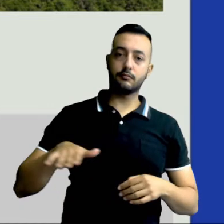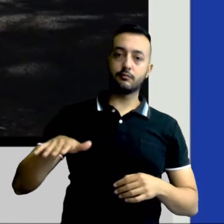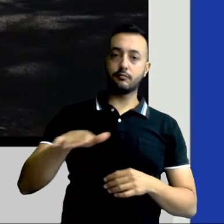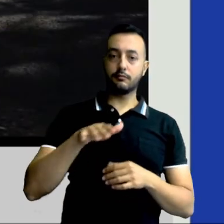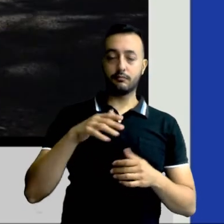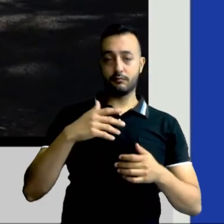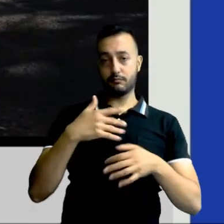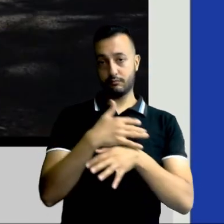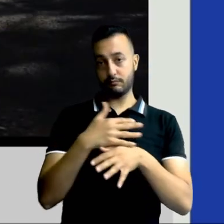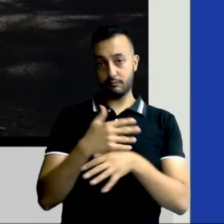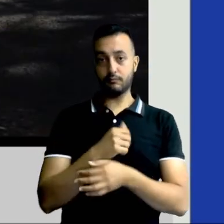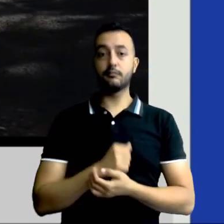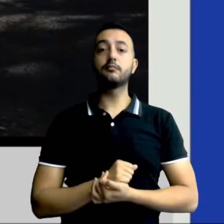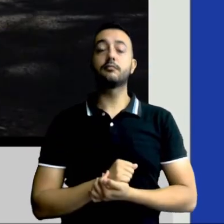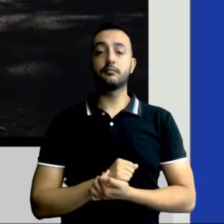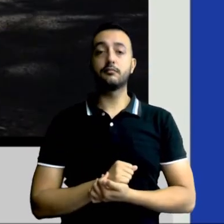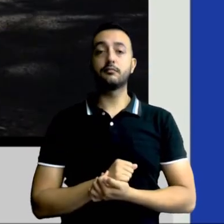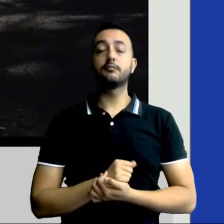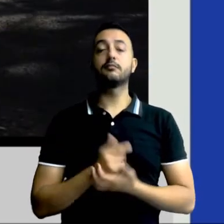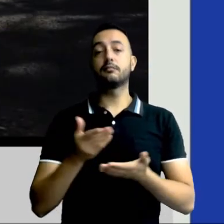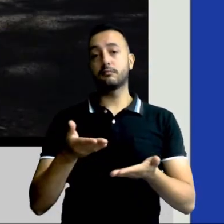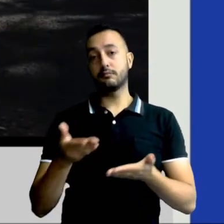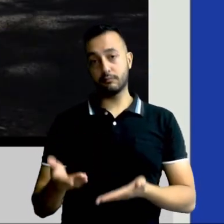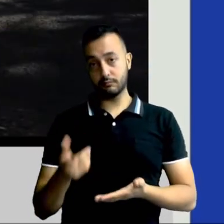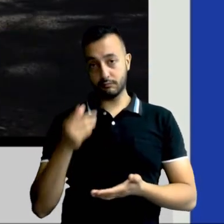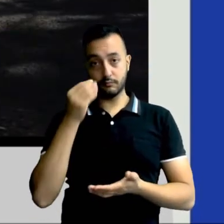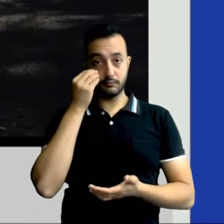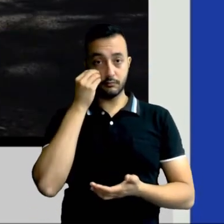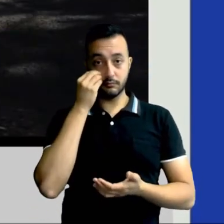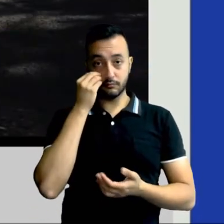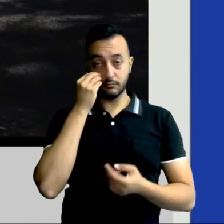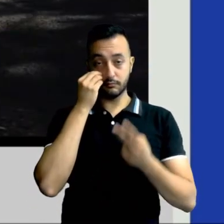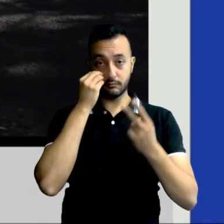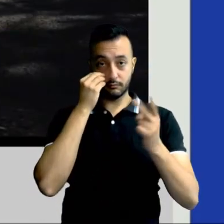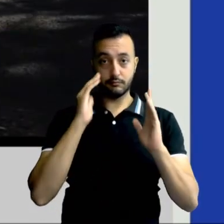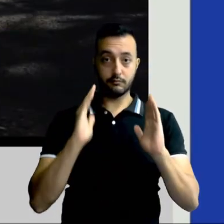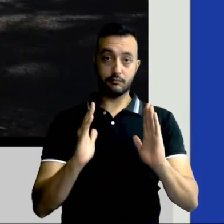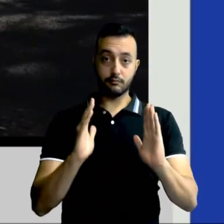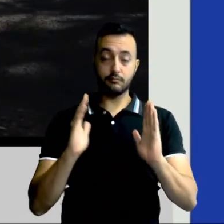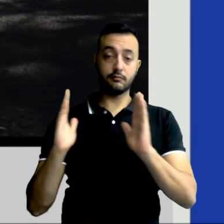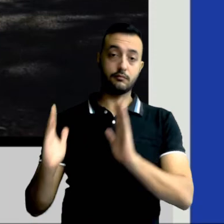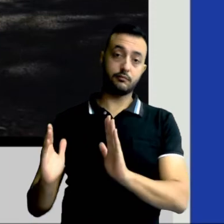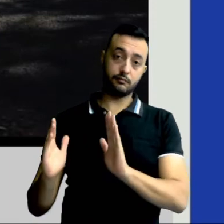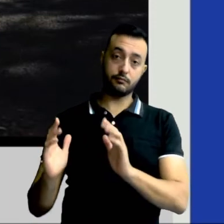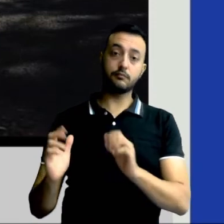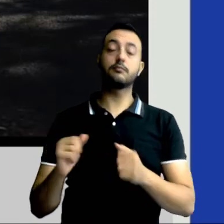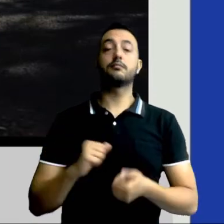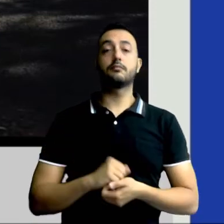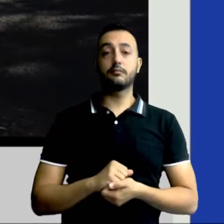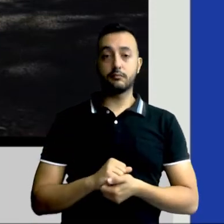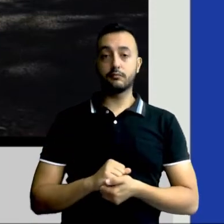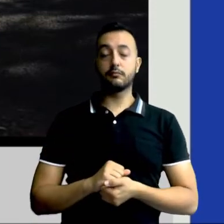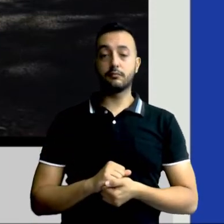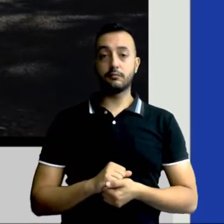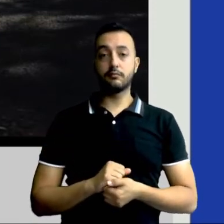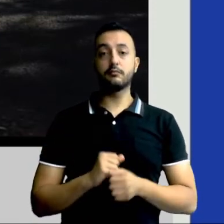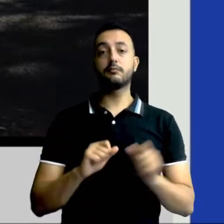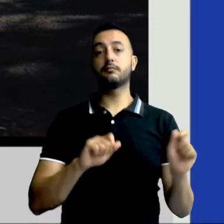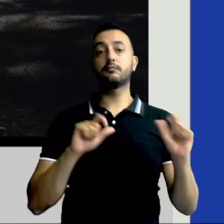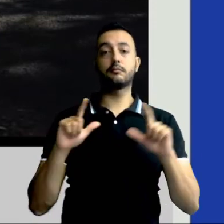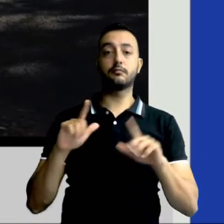metropolitana convida a vocês aqui a observar dois trechos né aqui nesse nessa